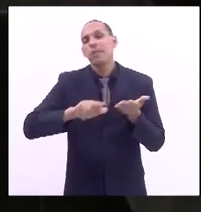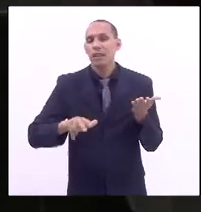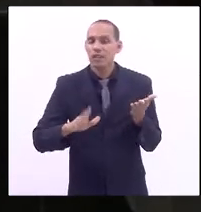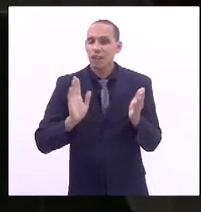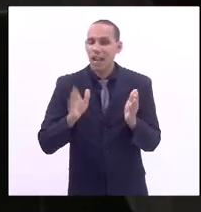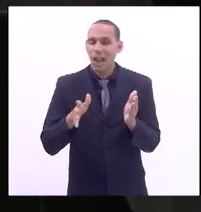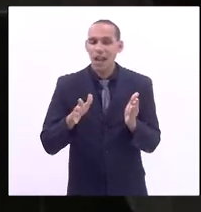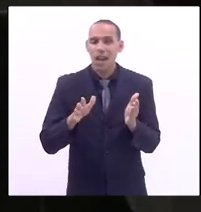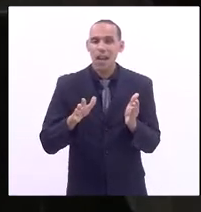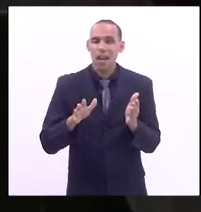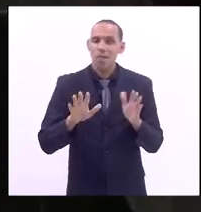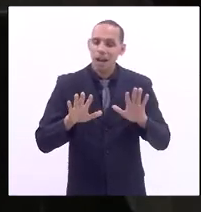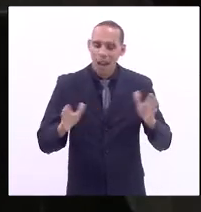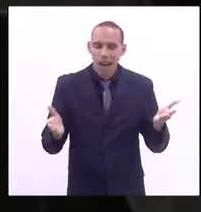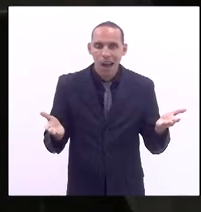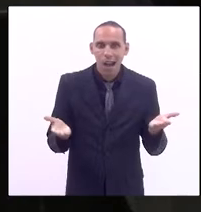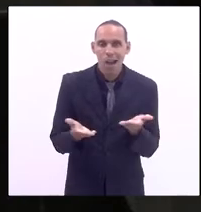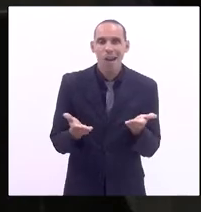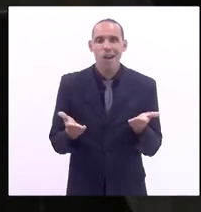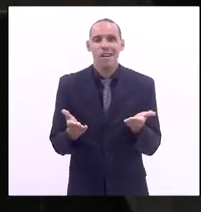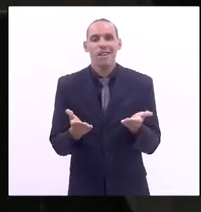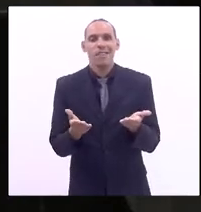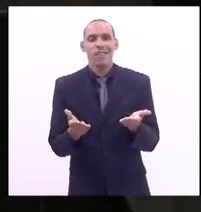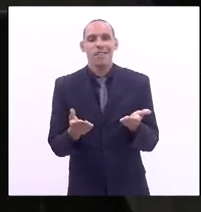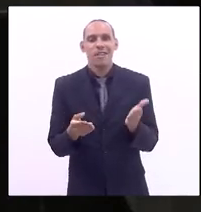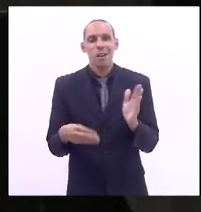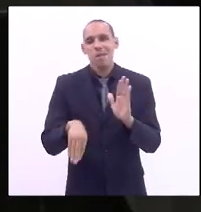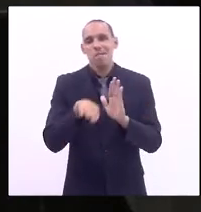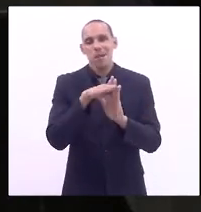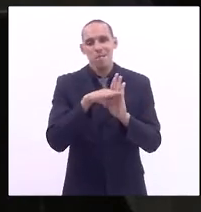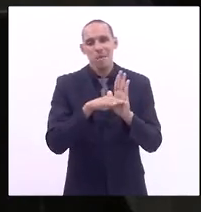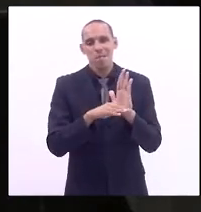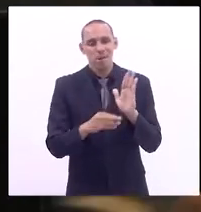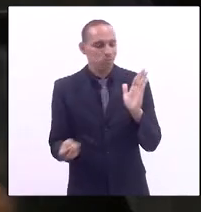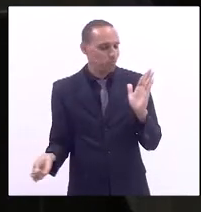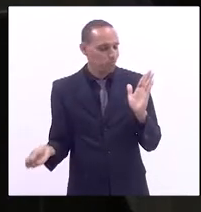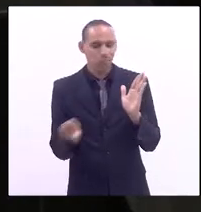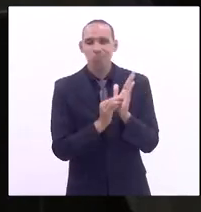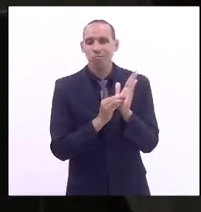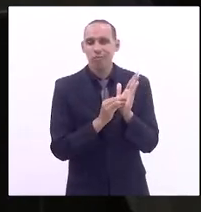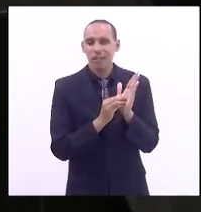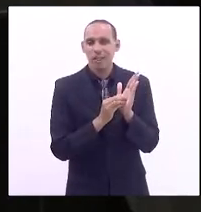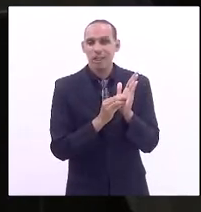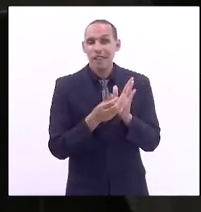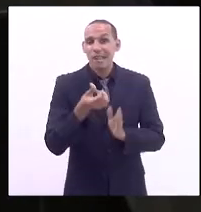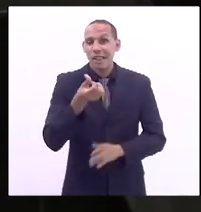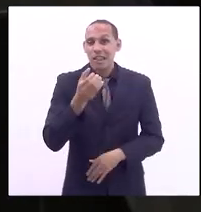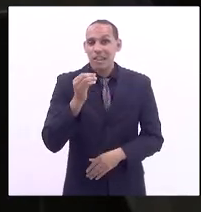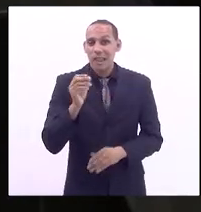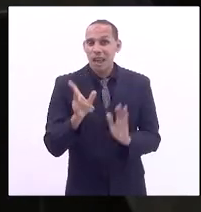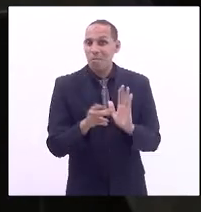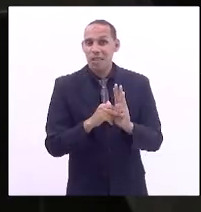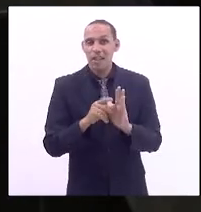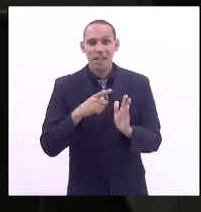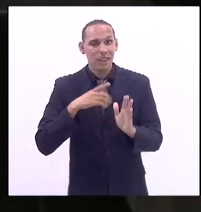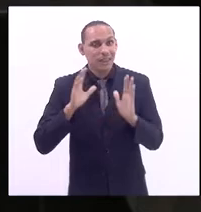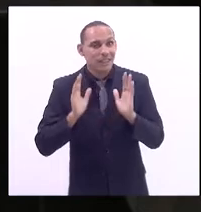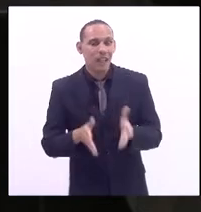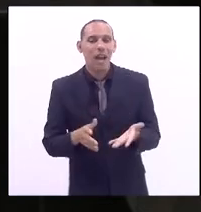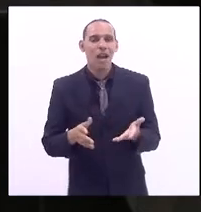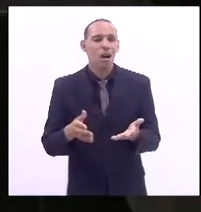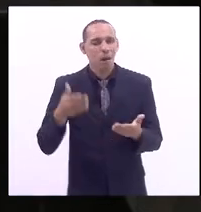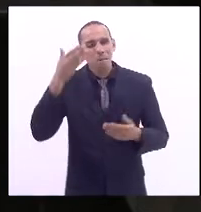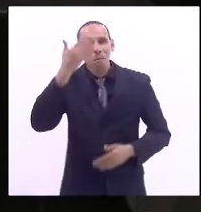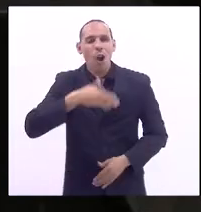somente corretamente agora veio Tu já tá com mais de 60 emendas que há